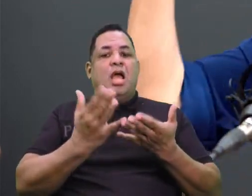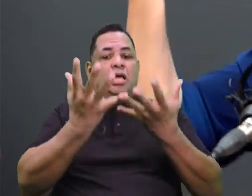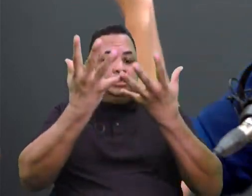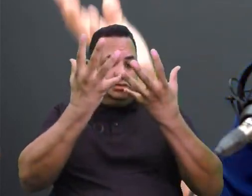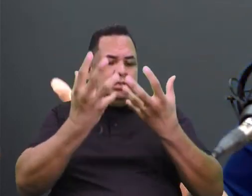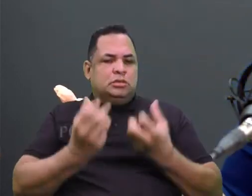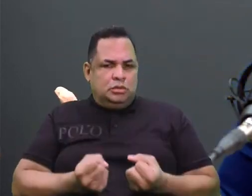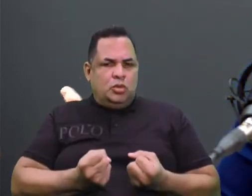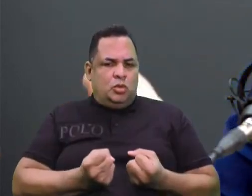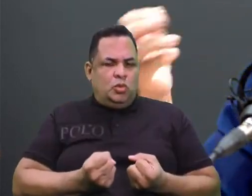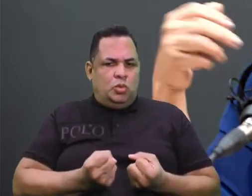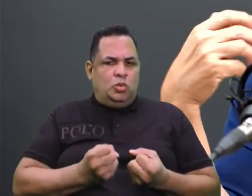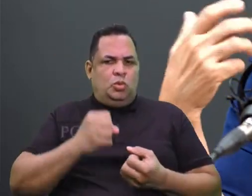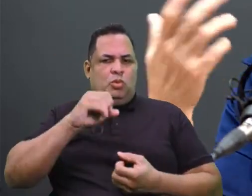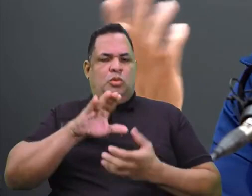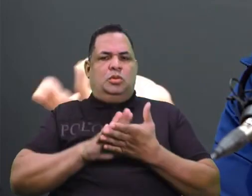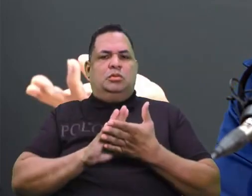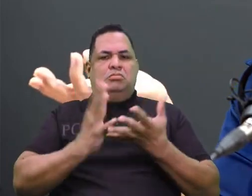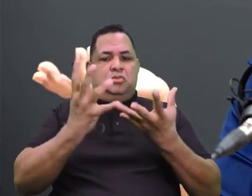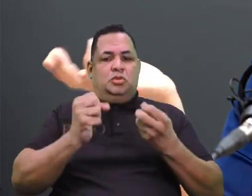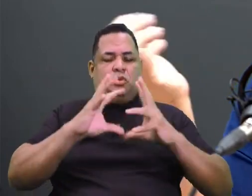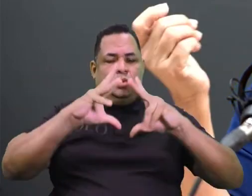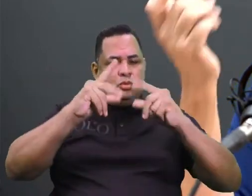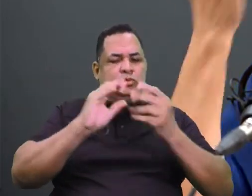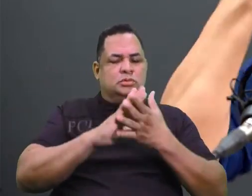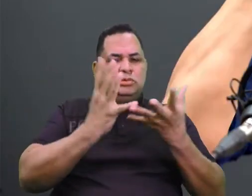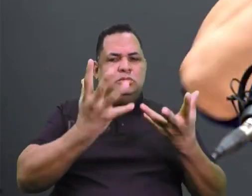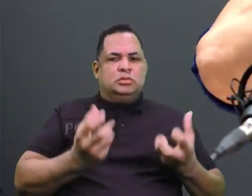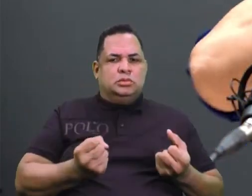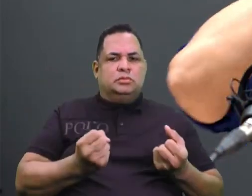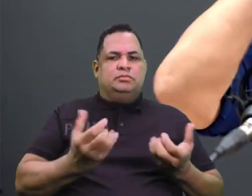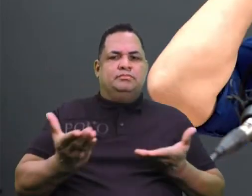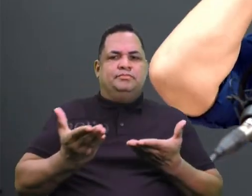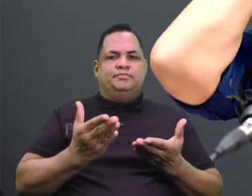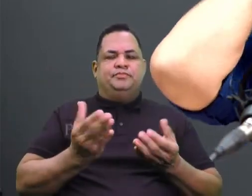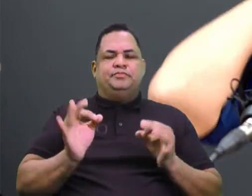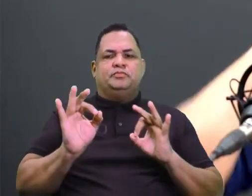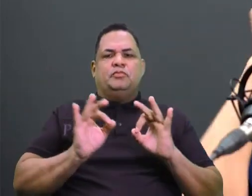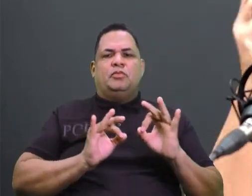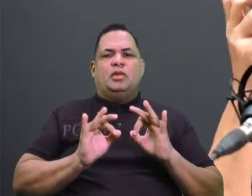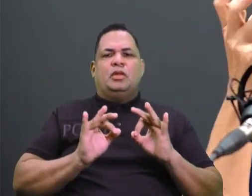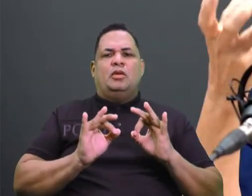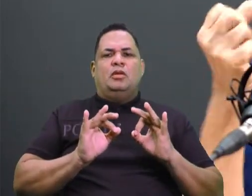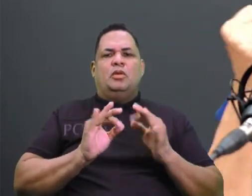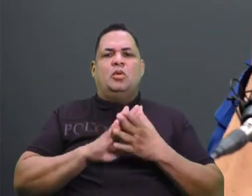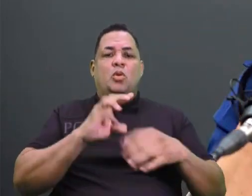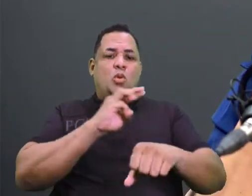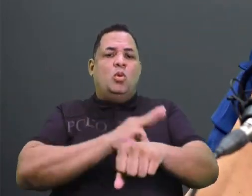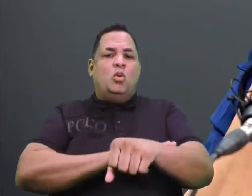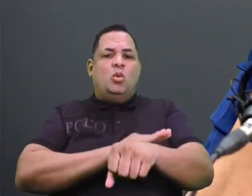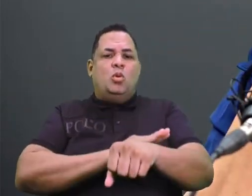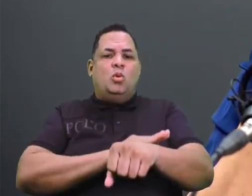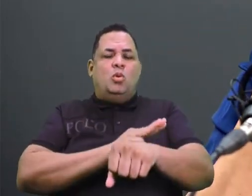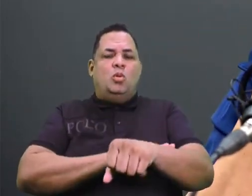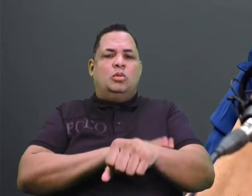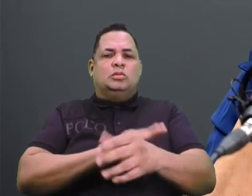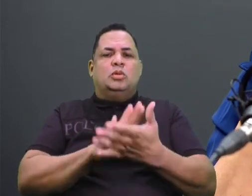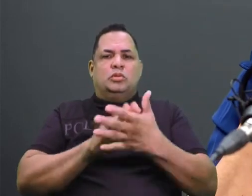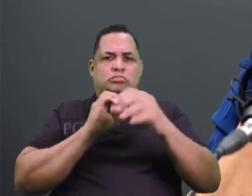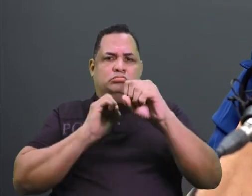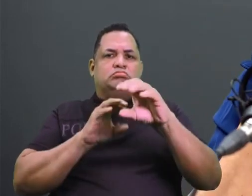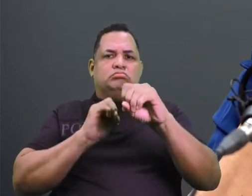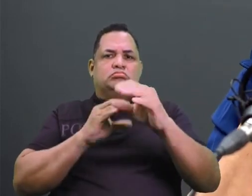era o que estava no mundo, ela era super aberta, e aí o Wesley começou a dar aula